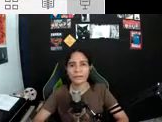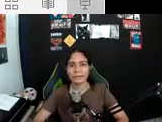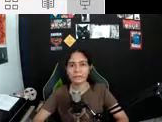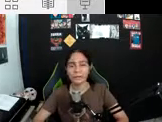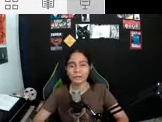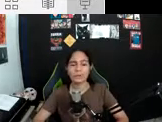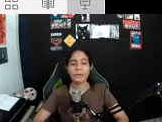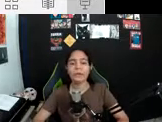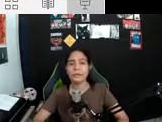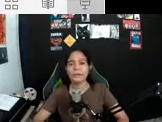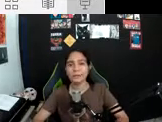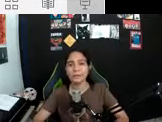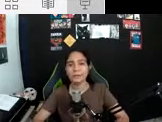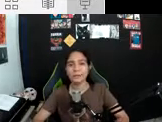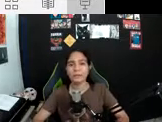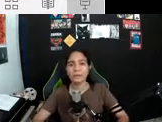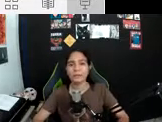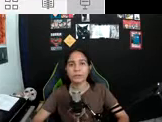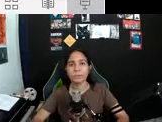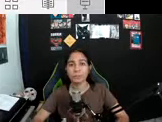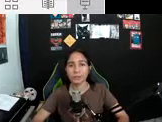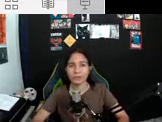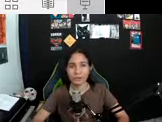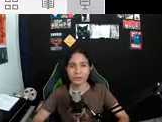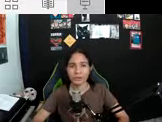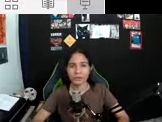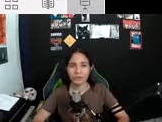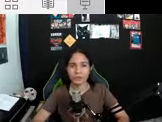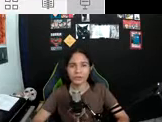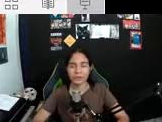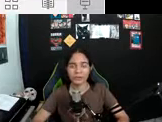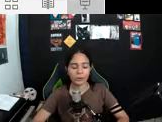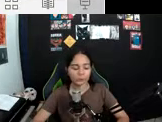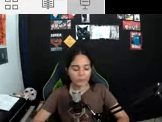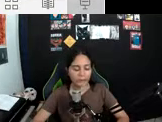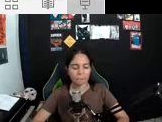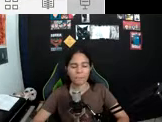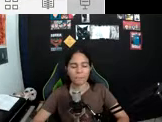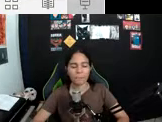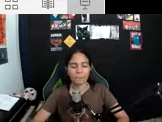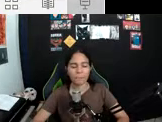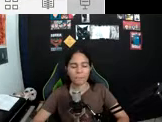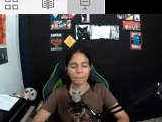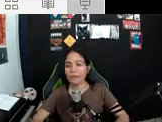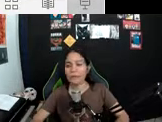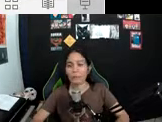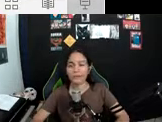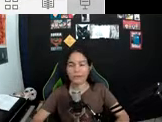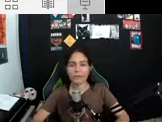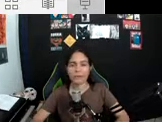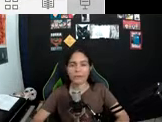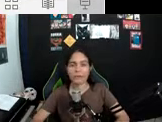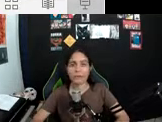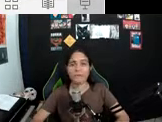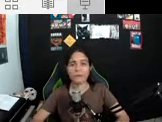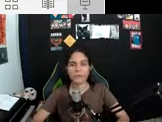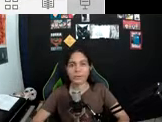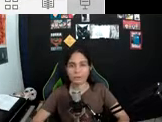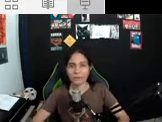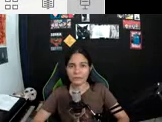estão realizando isso, vão existir os níveis de punições que a gente já falou anteriormente, né? Desde punições